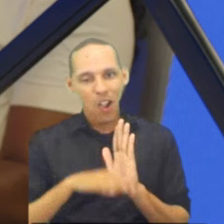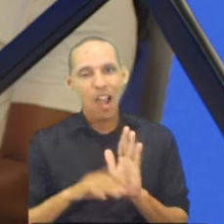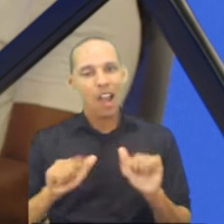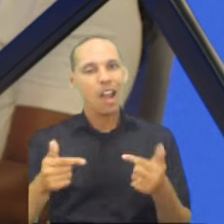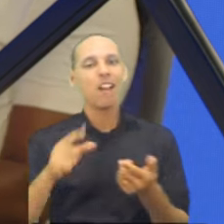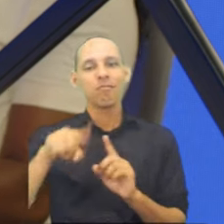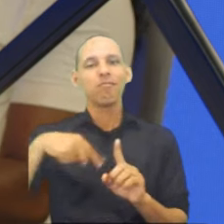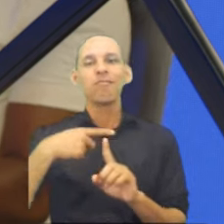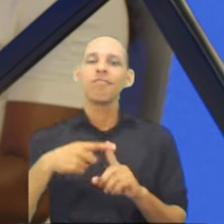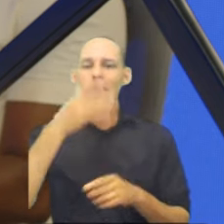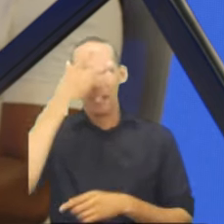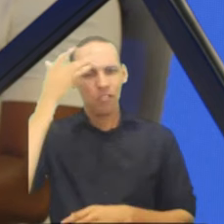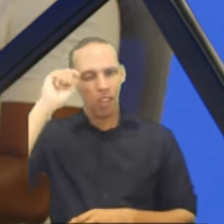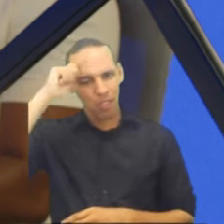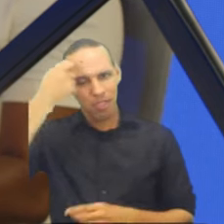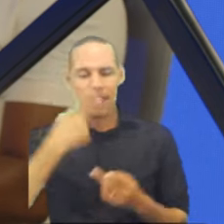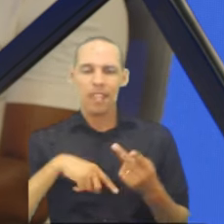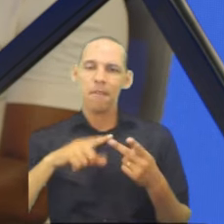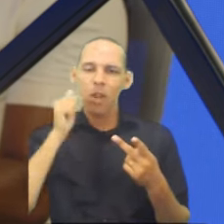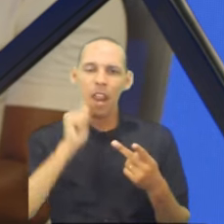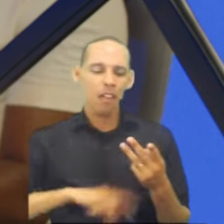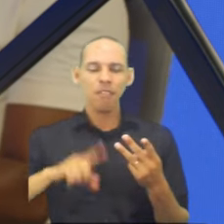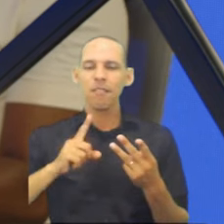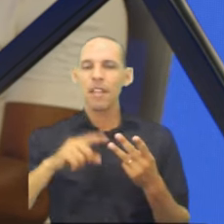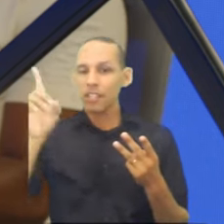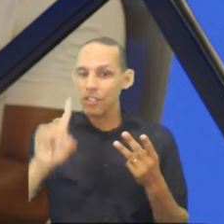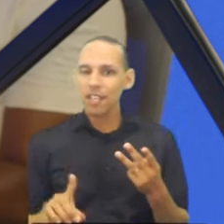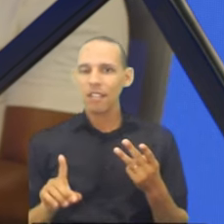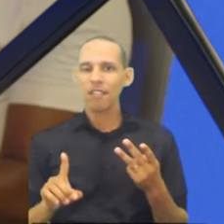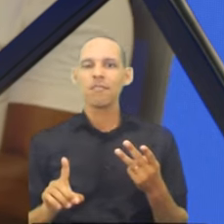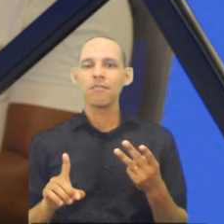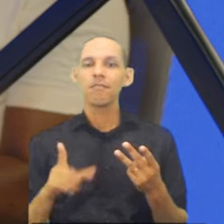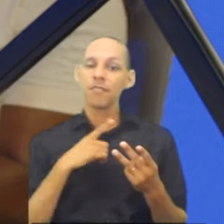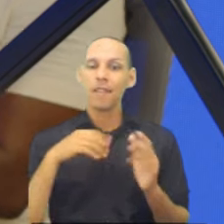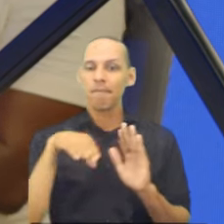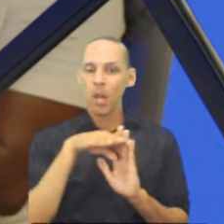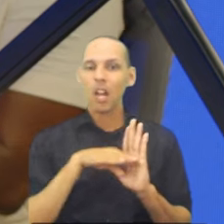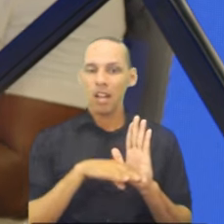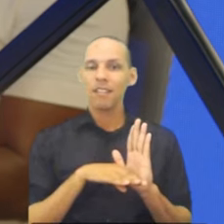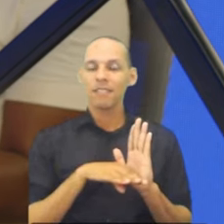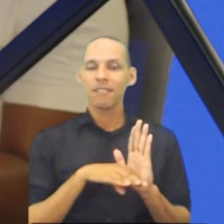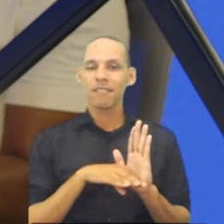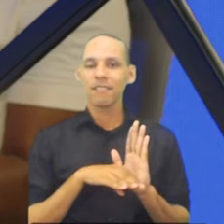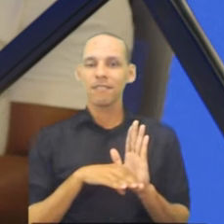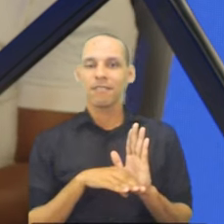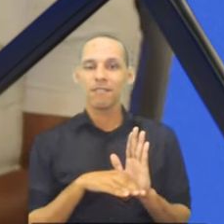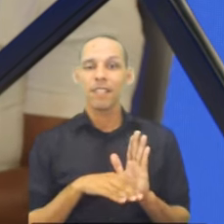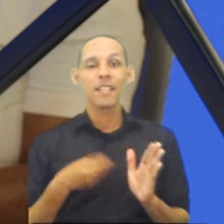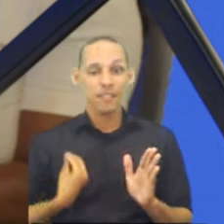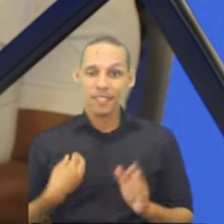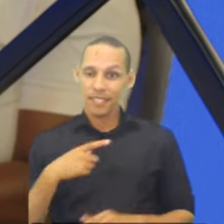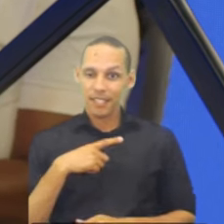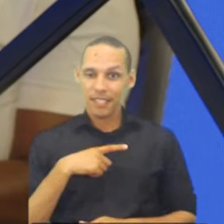ação afirmativa seja para seja para pessoas negras seja para mulheres seja para pessoas com deficiência tem uma uma um programa de ação afirmativa se